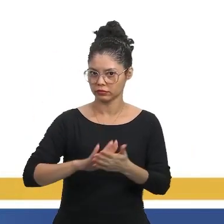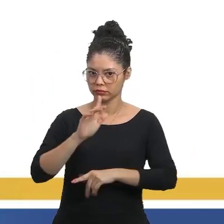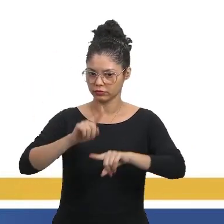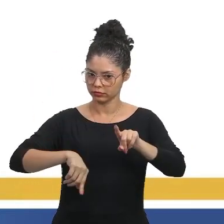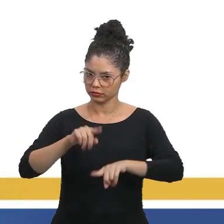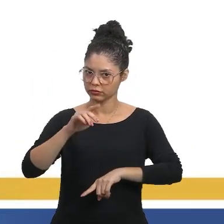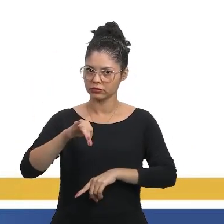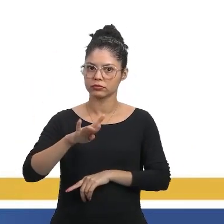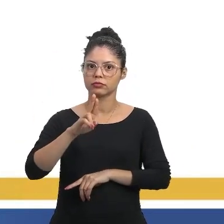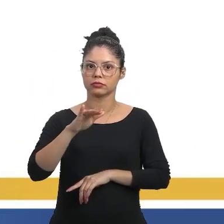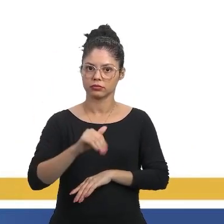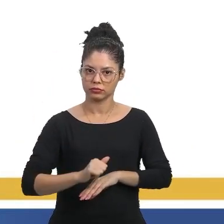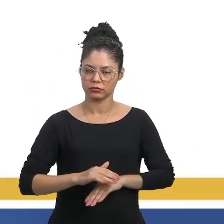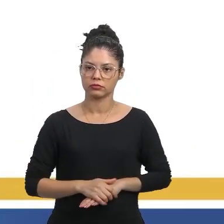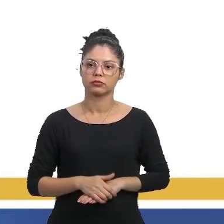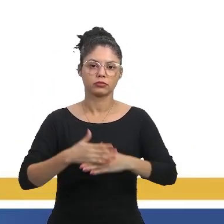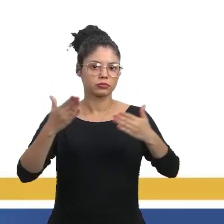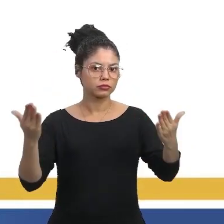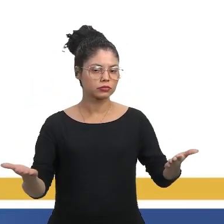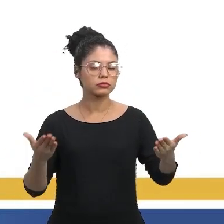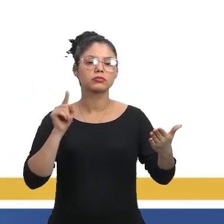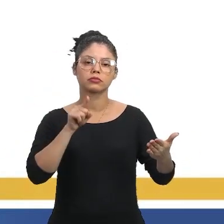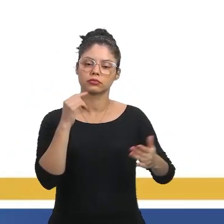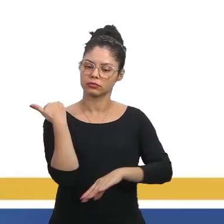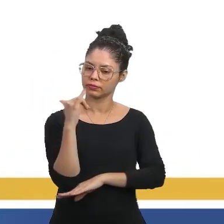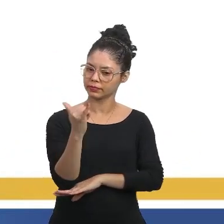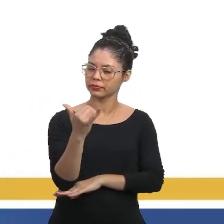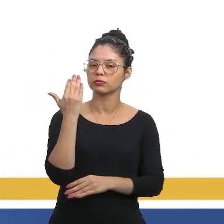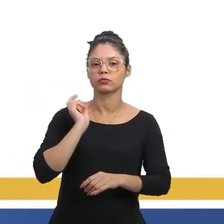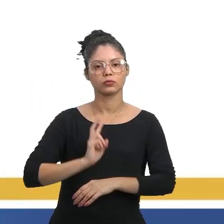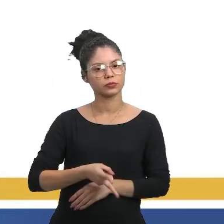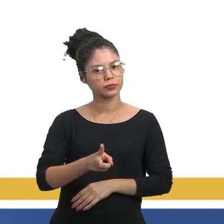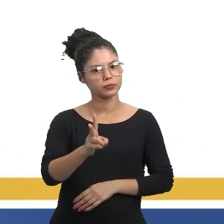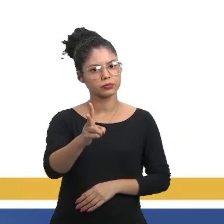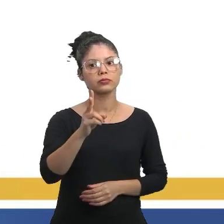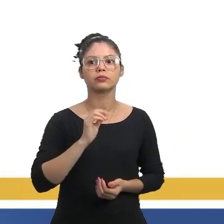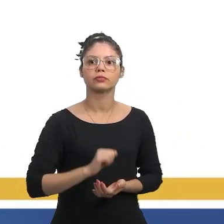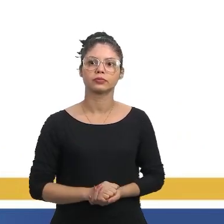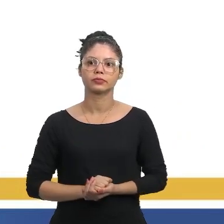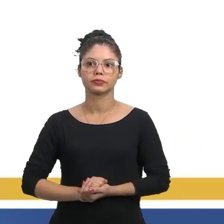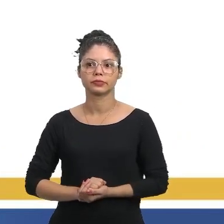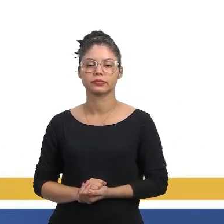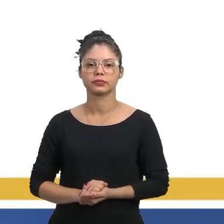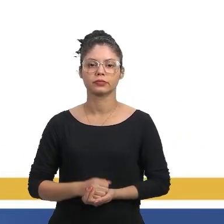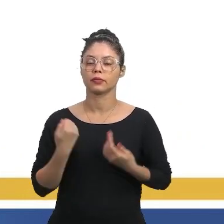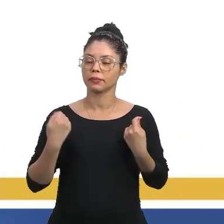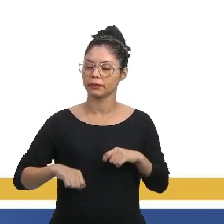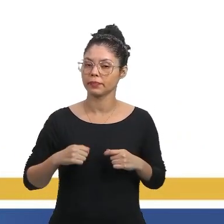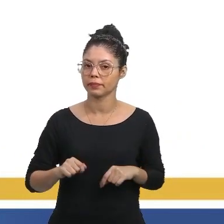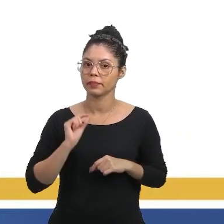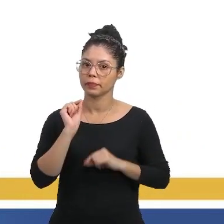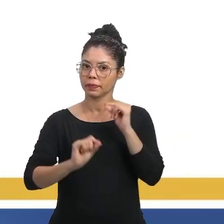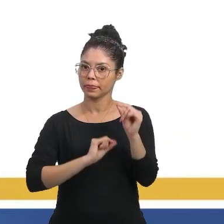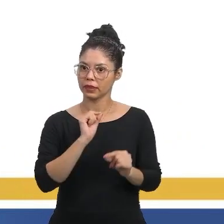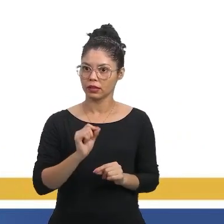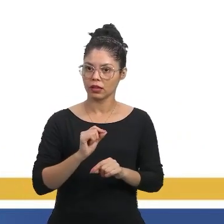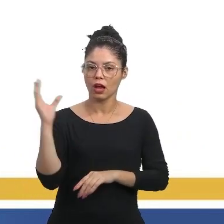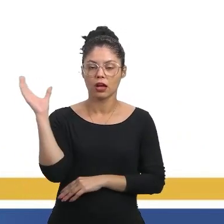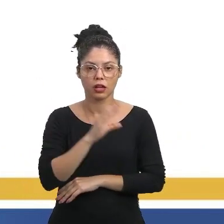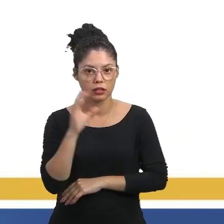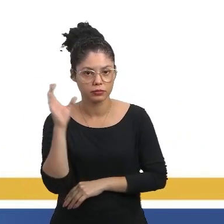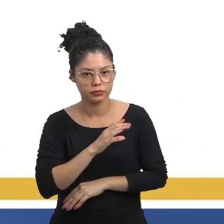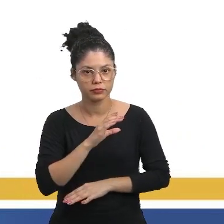matéria. Então, para que o elétron ele permaneça em órbita, ele precisa estar